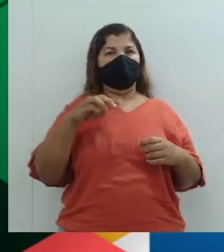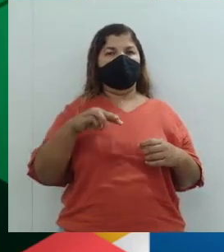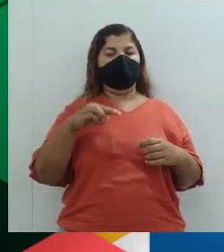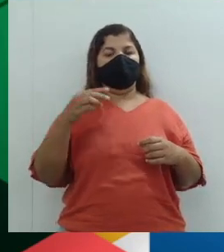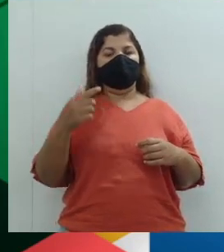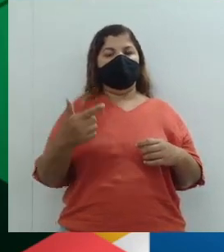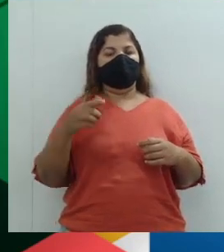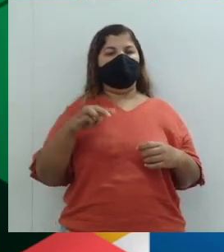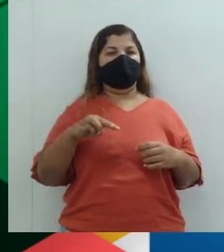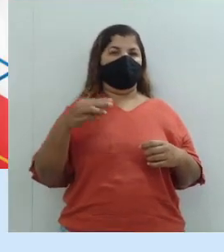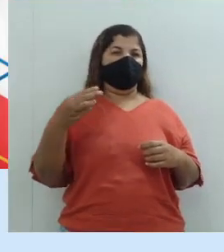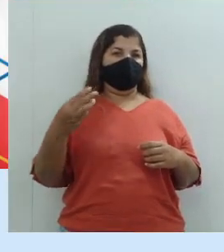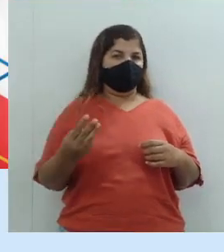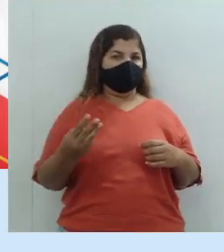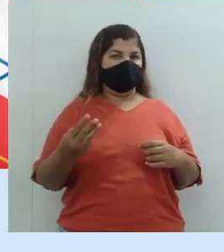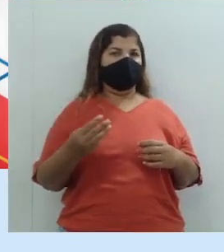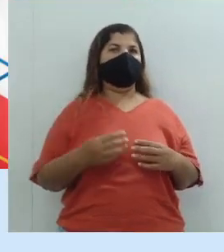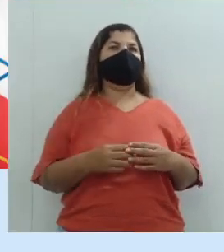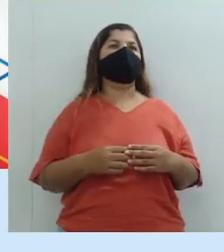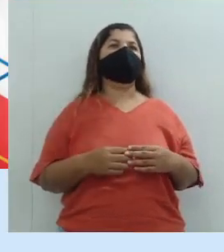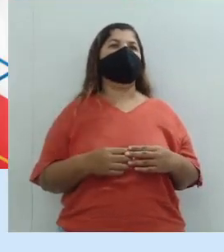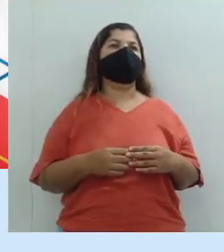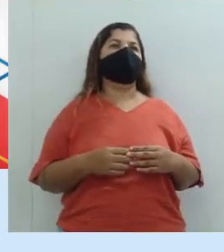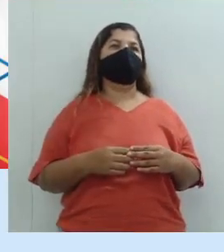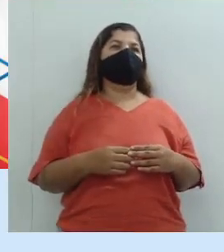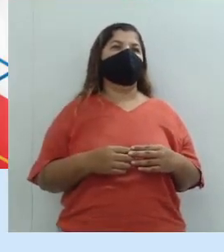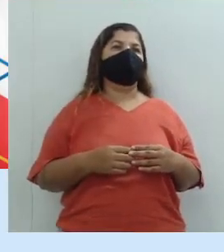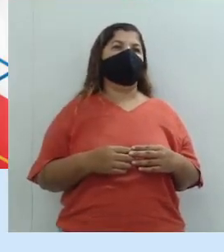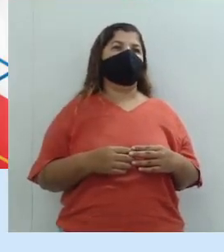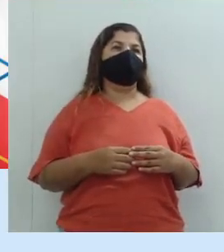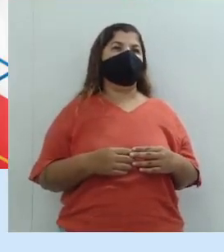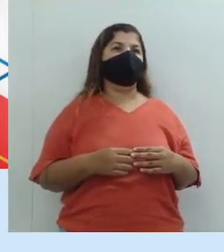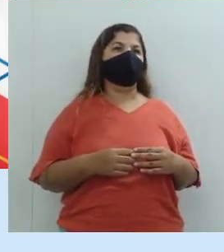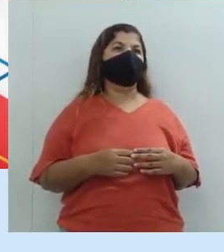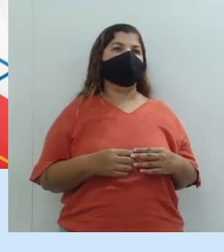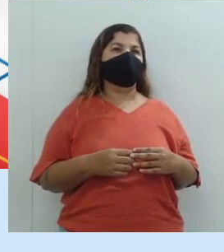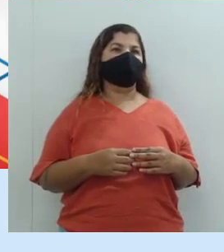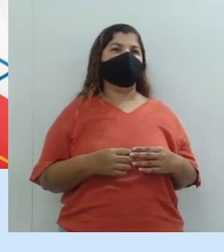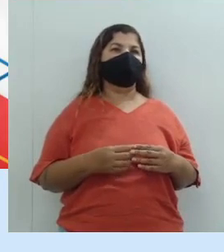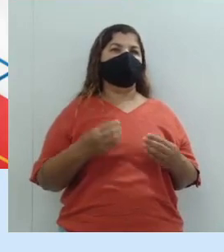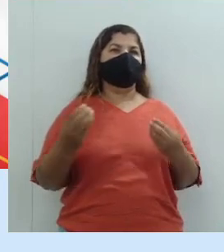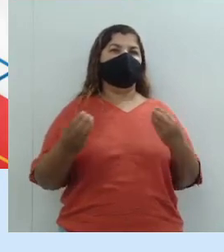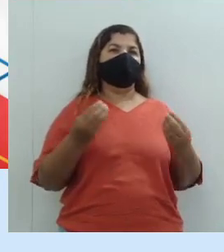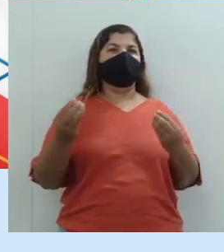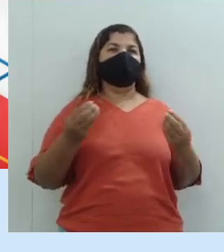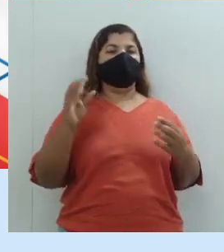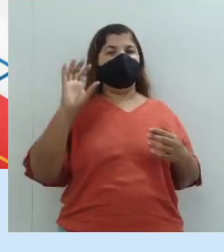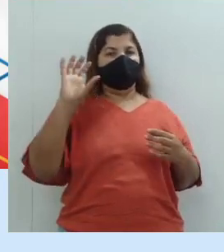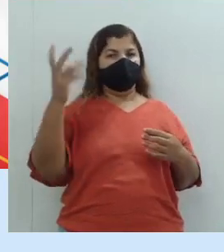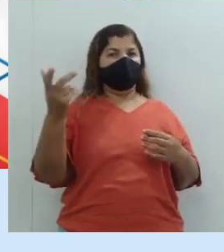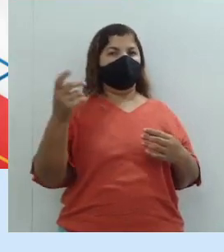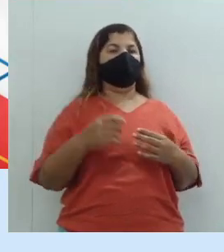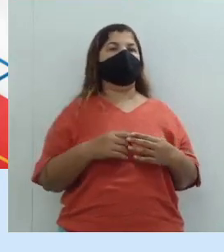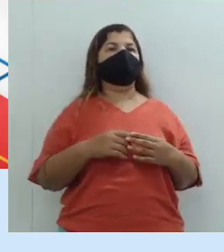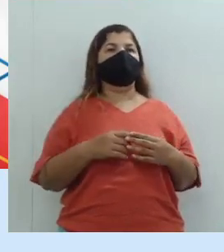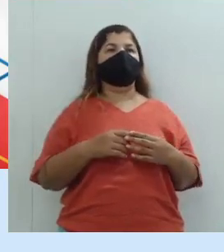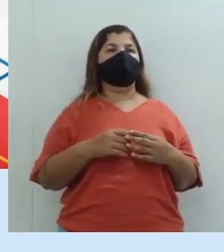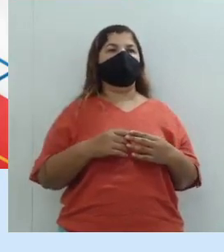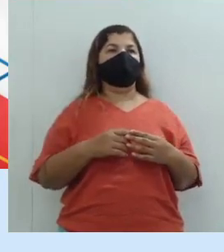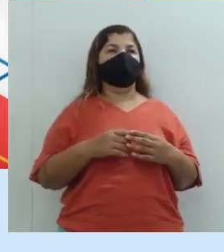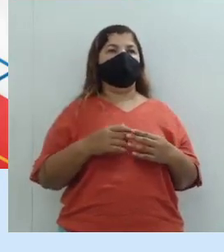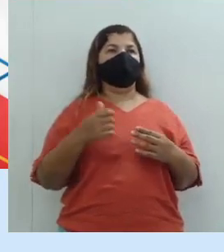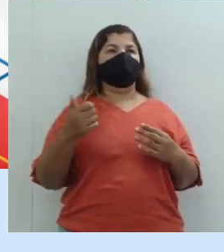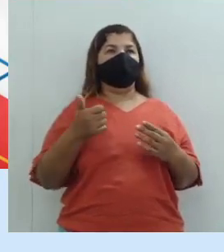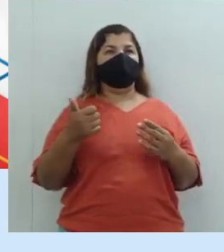isso também seria uma maneira de fazer. Mas vamos lá. Como é que a gente resolve ela, né? A gente começa isolando os corpos